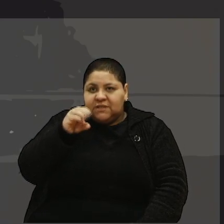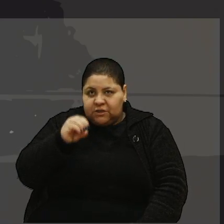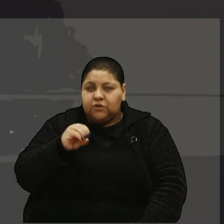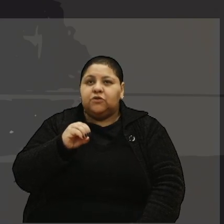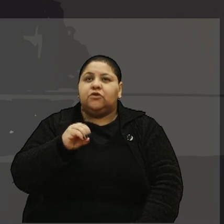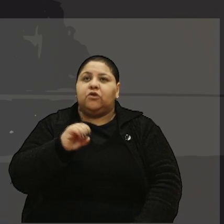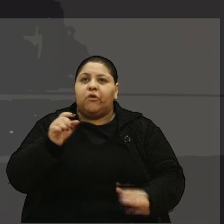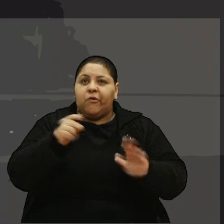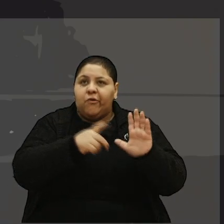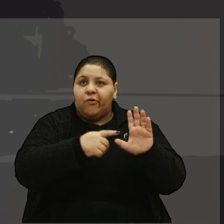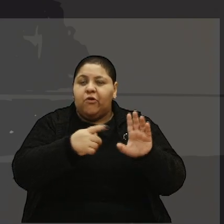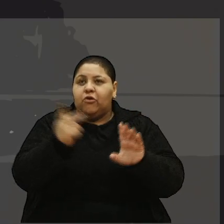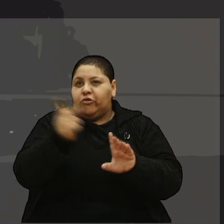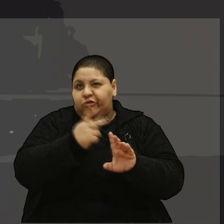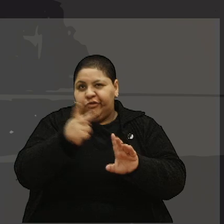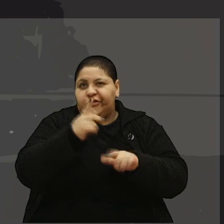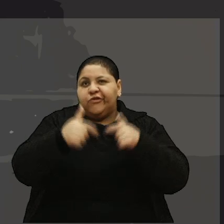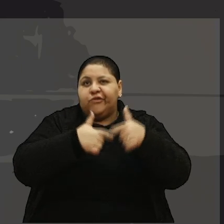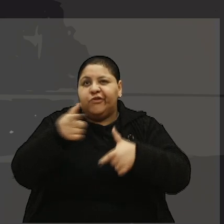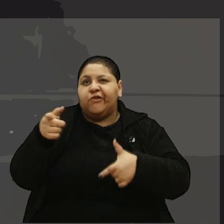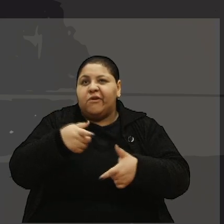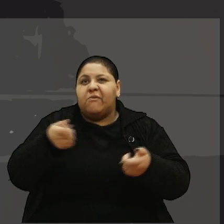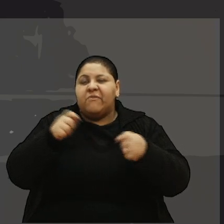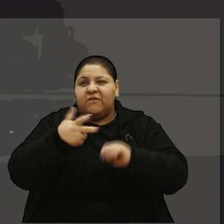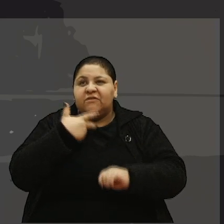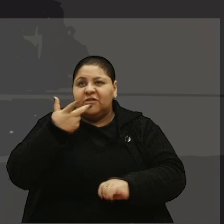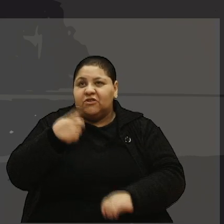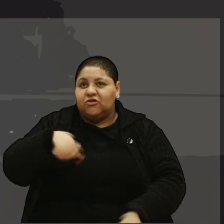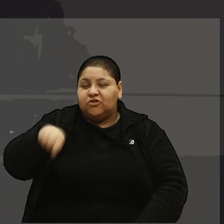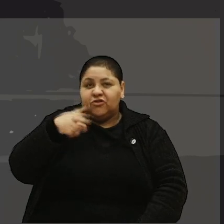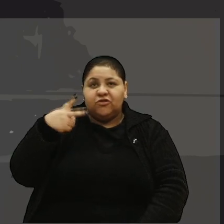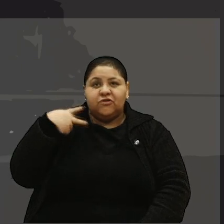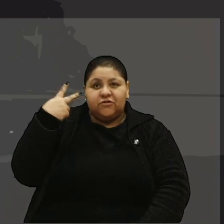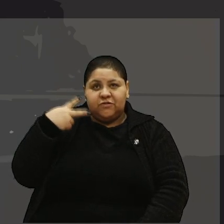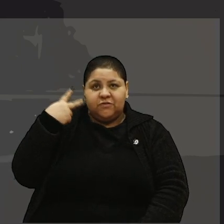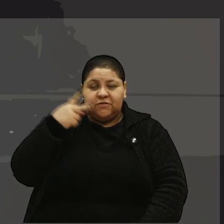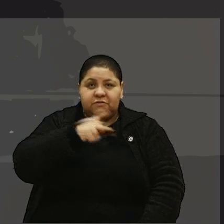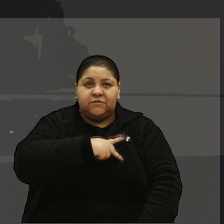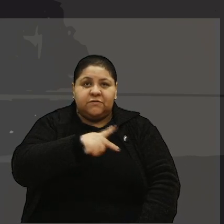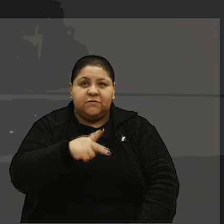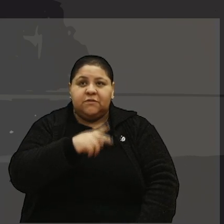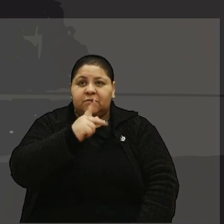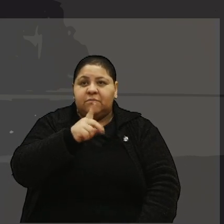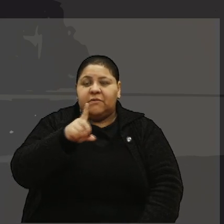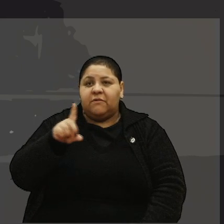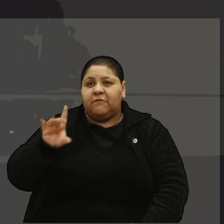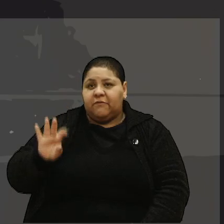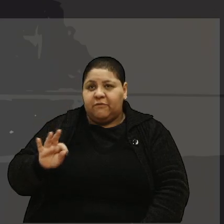mostras dessa atuação. É preciso destacar que o nosso vereador e presidente do PDT,